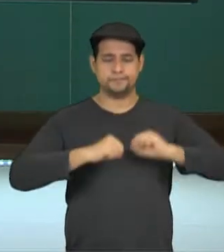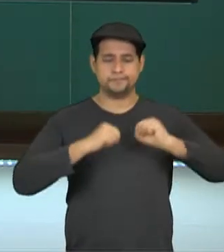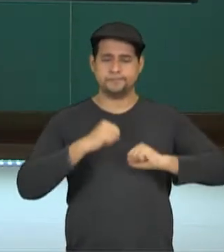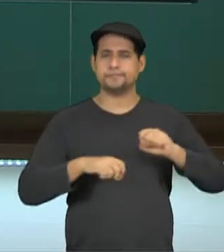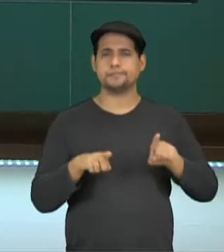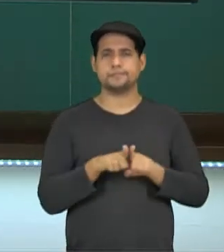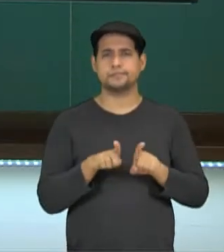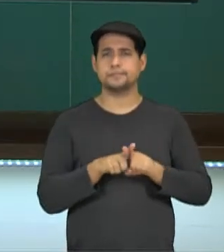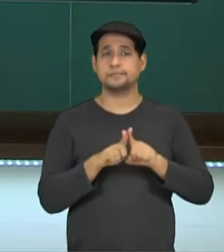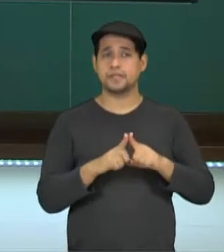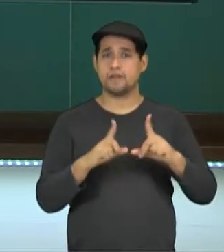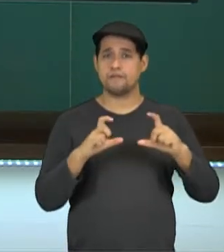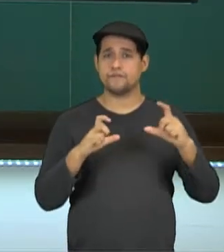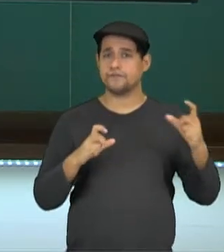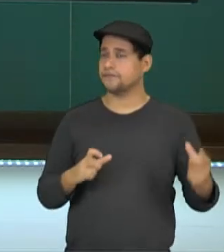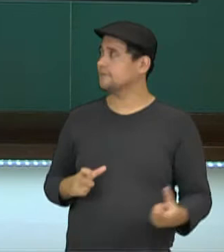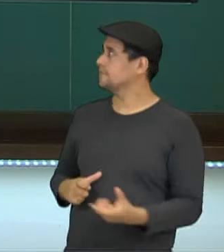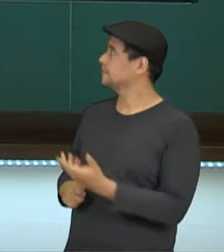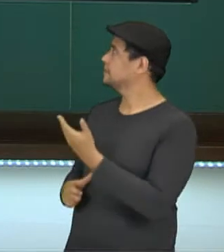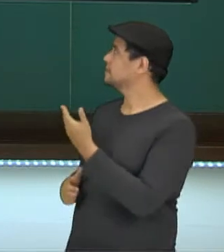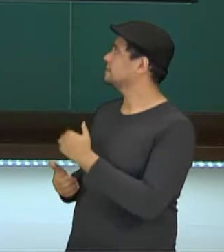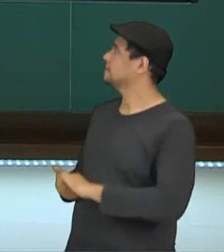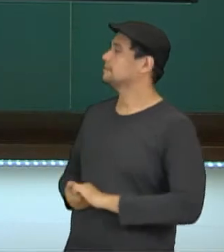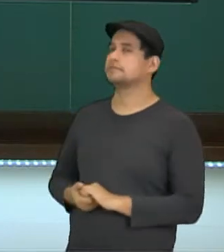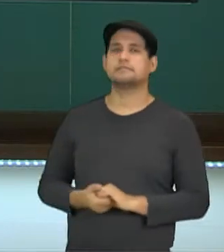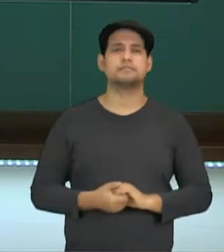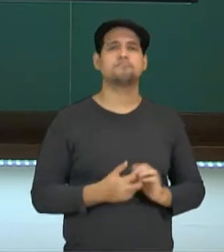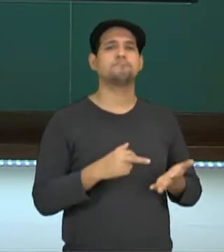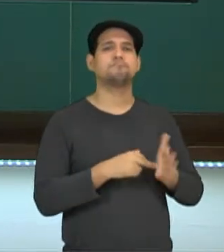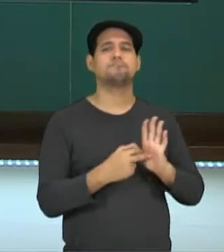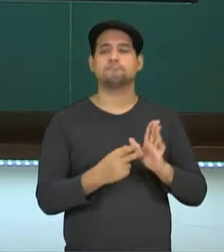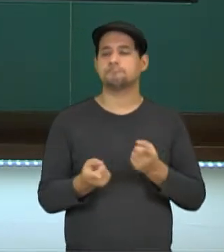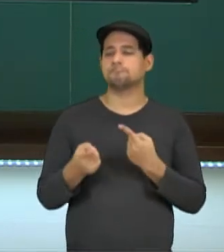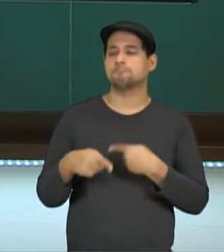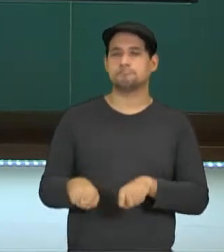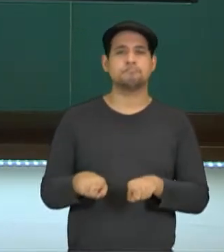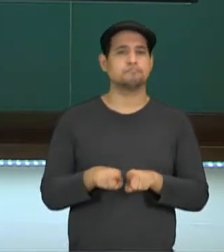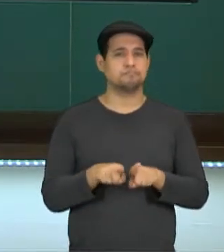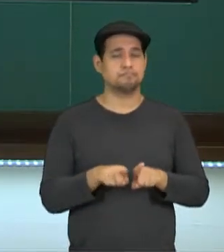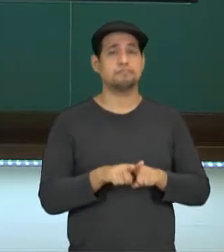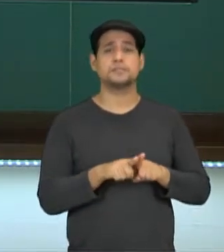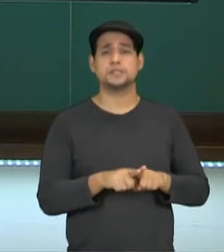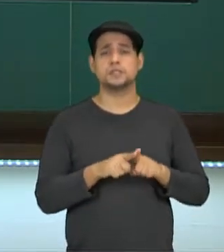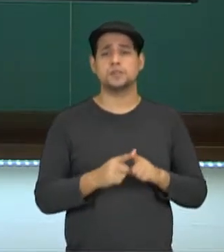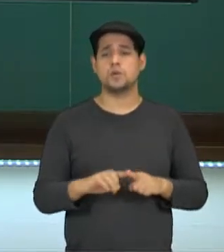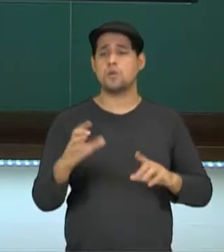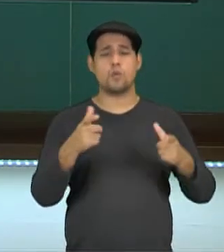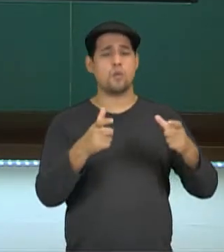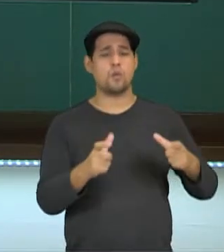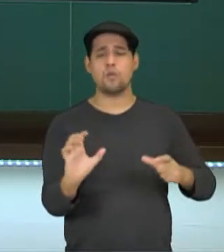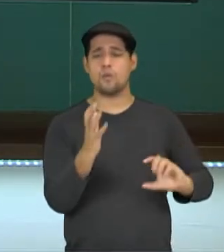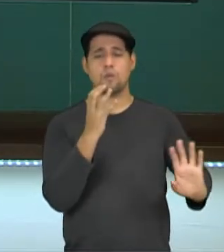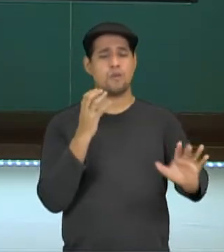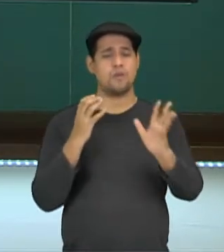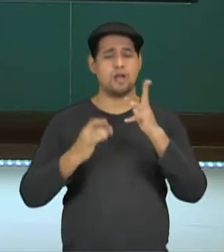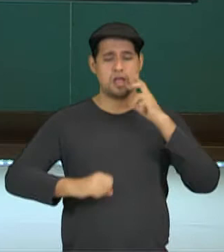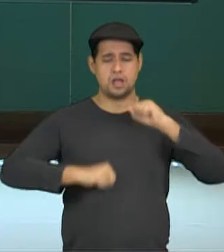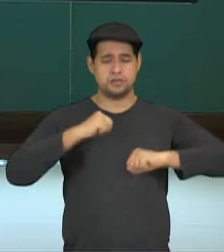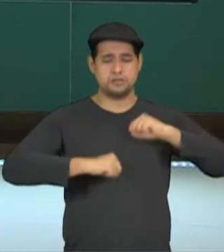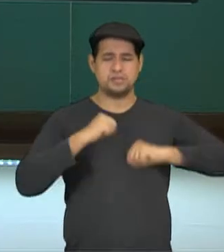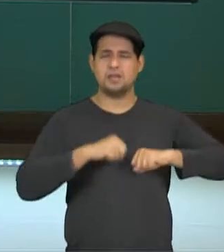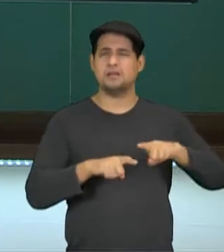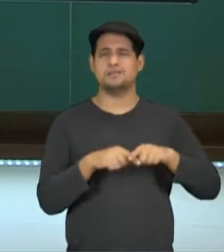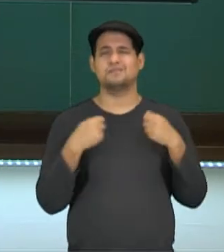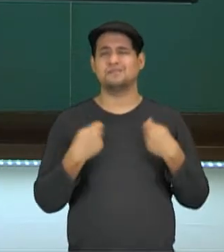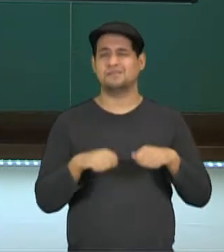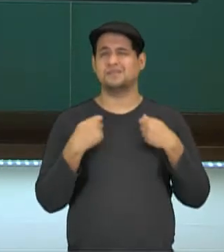essa imagem aqui para que a gente possa refletir. Isso é um desafio contemporâneo, né? O meio ambiente e o desenvolvimento industrial, eles